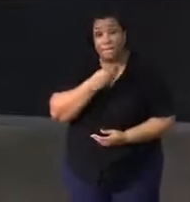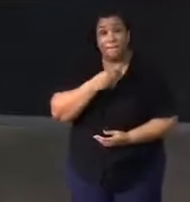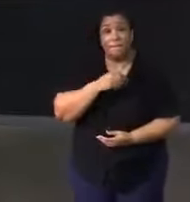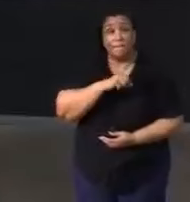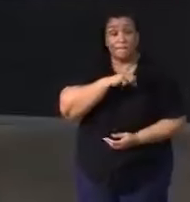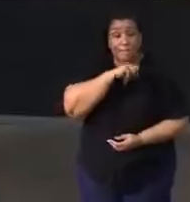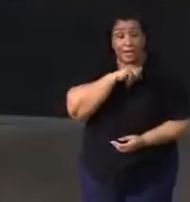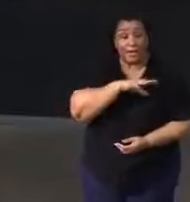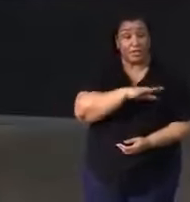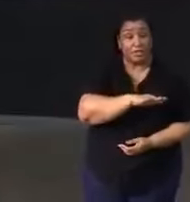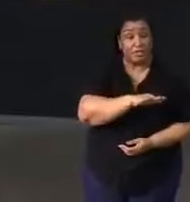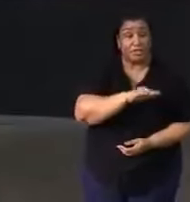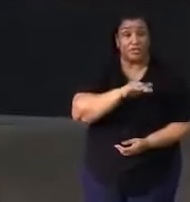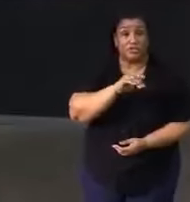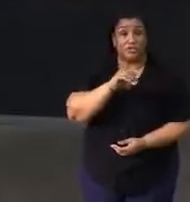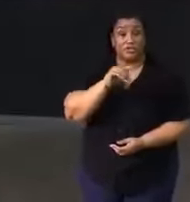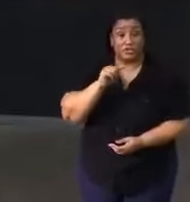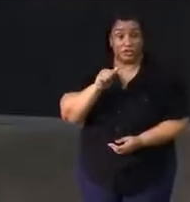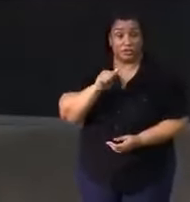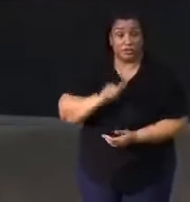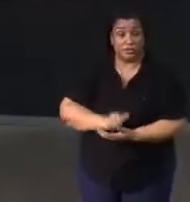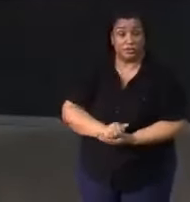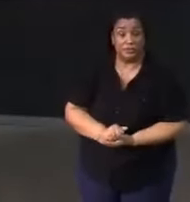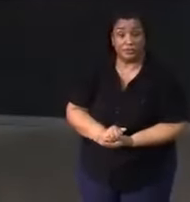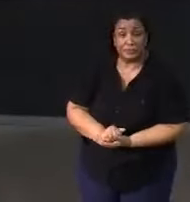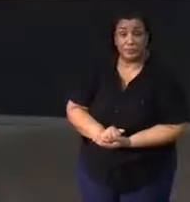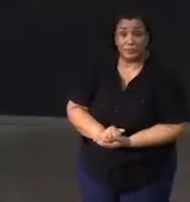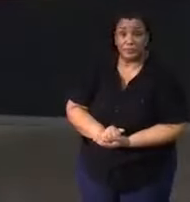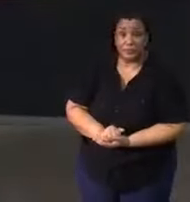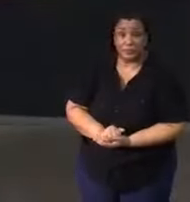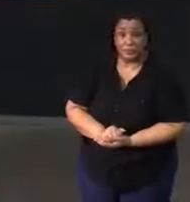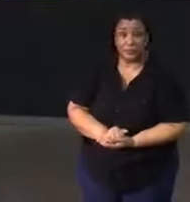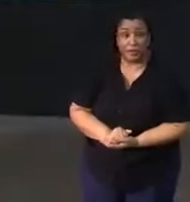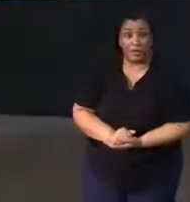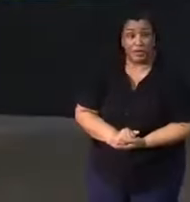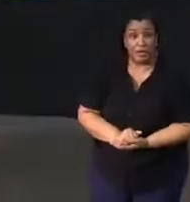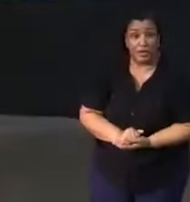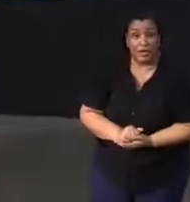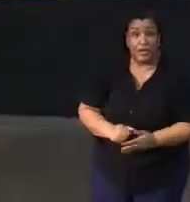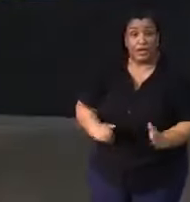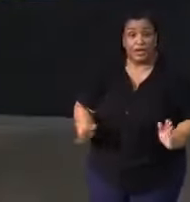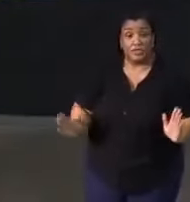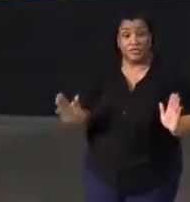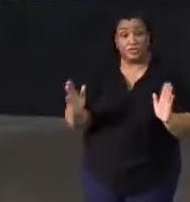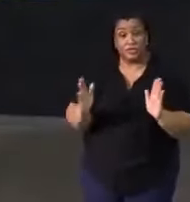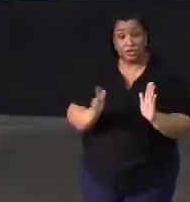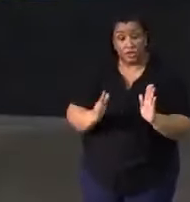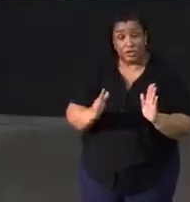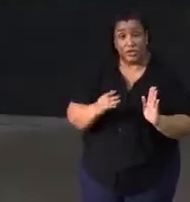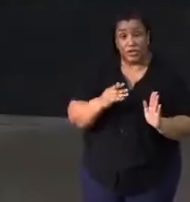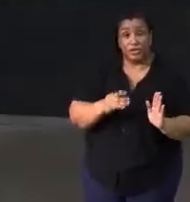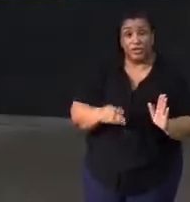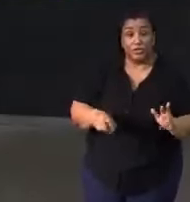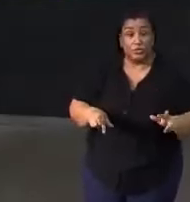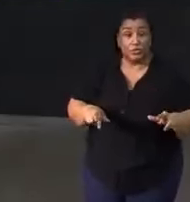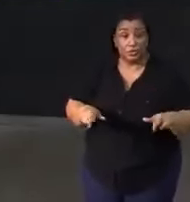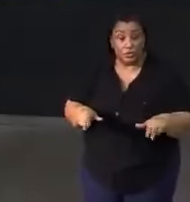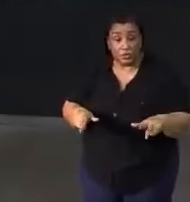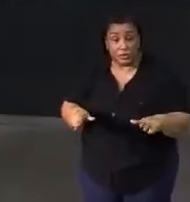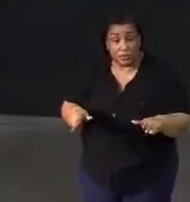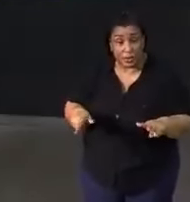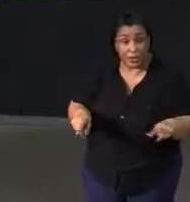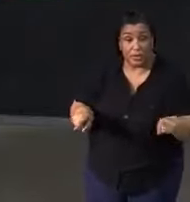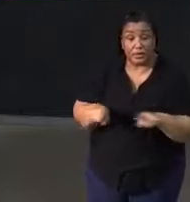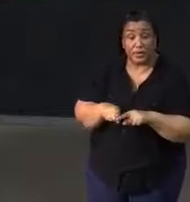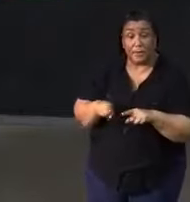que está com a presença do profeta Samuel, e na presença de seus irmãos mais velhos. Aquele menino